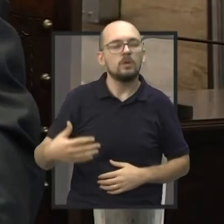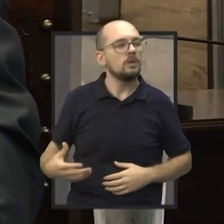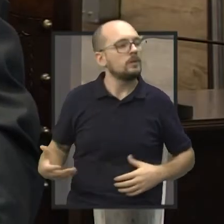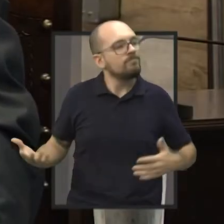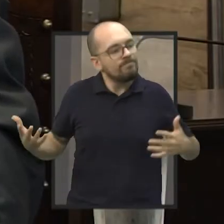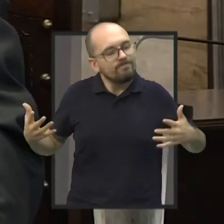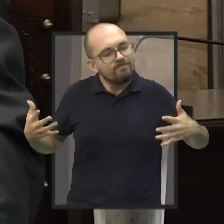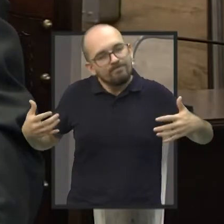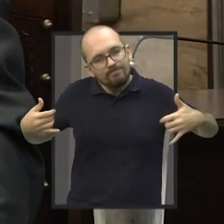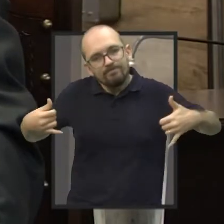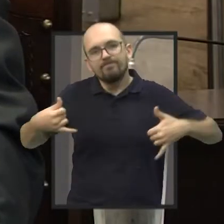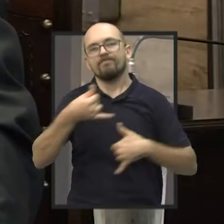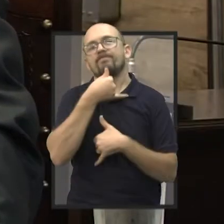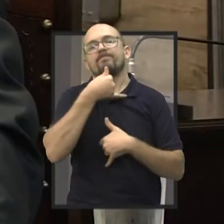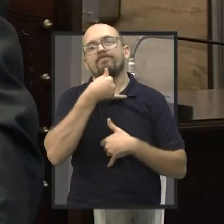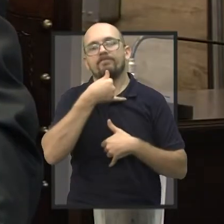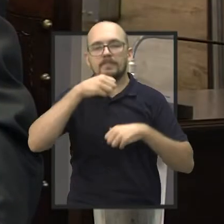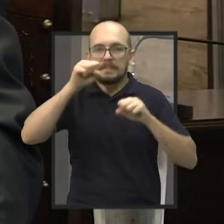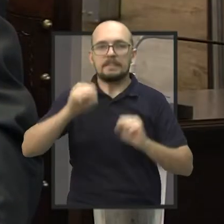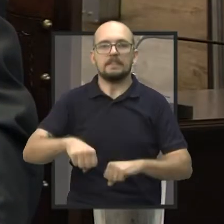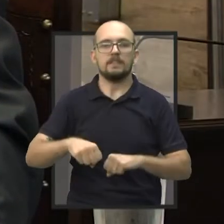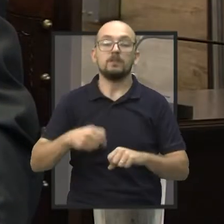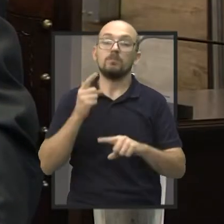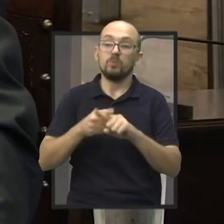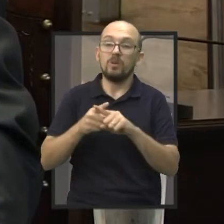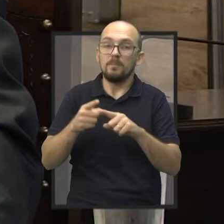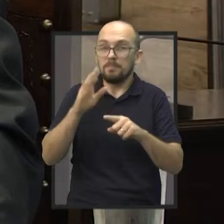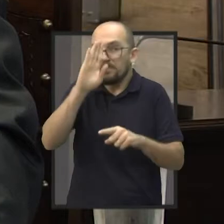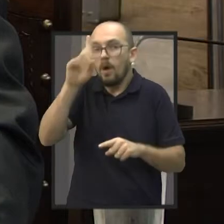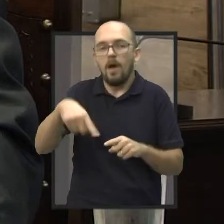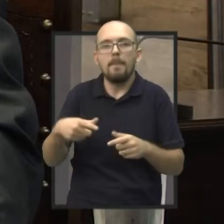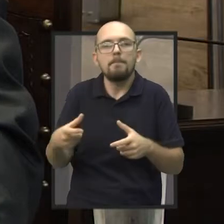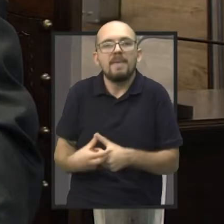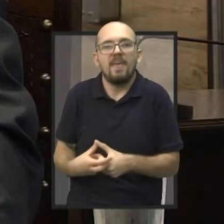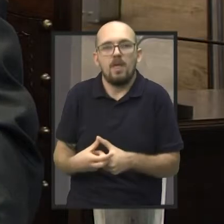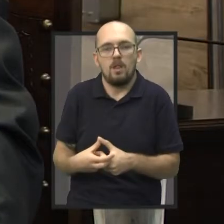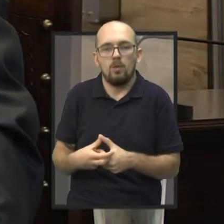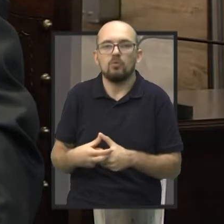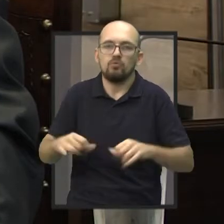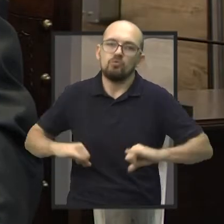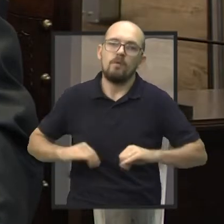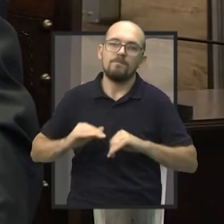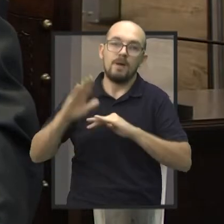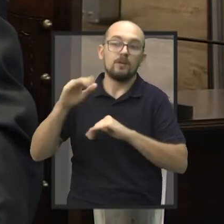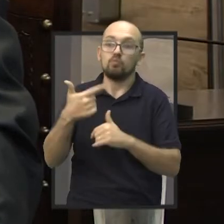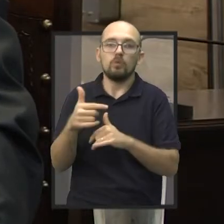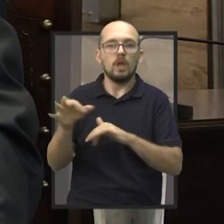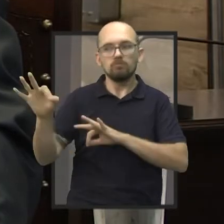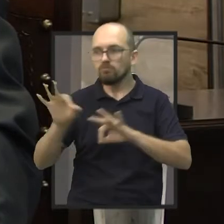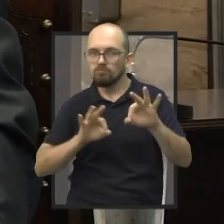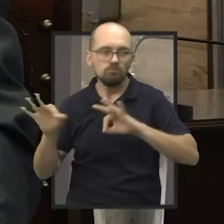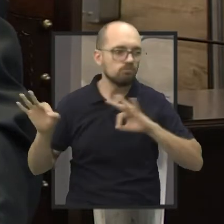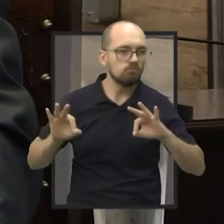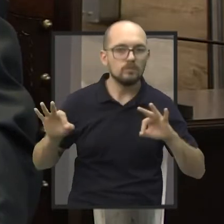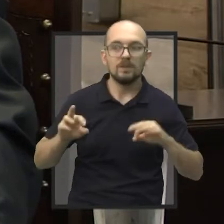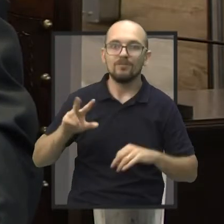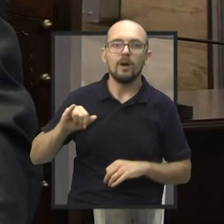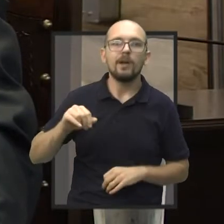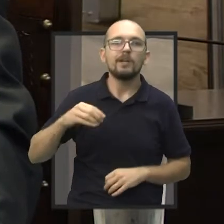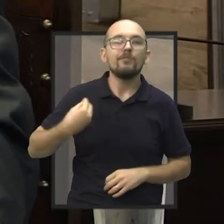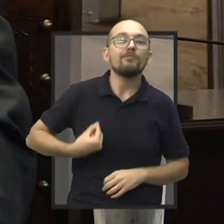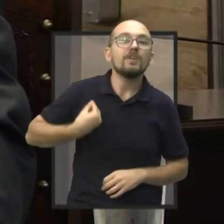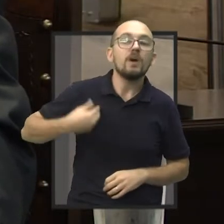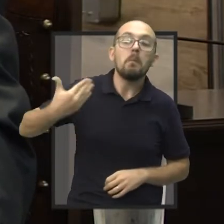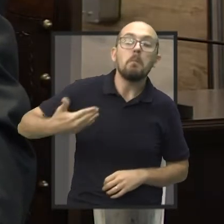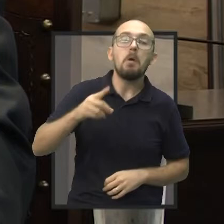dos comerciantes pequenos é desolador, porque as pessoas não tinham estrutura, a grande maioria das pessoas não tem estrutura para sobreviver mais do que 15, 20